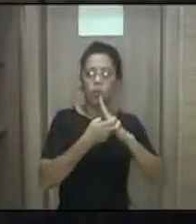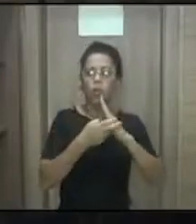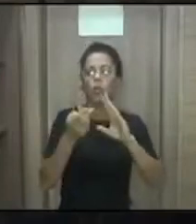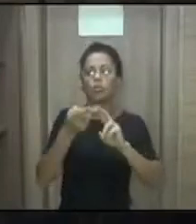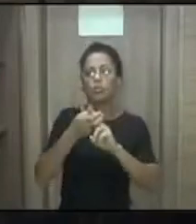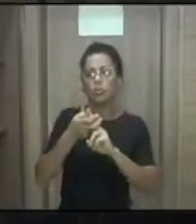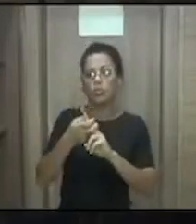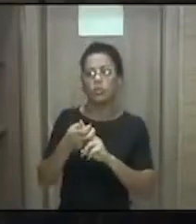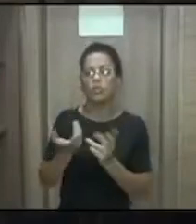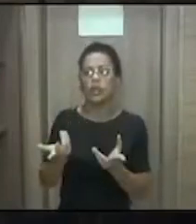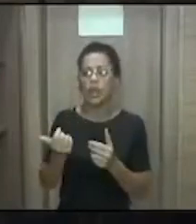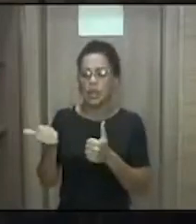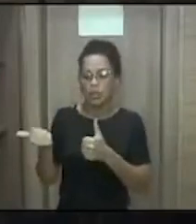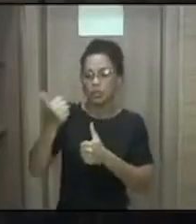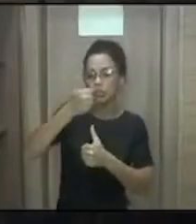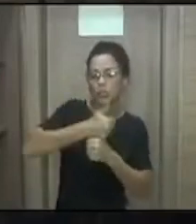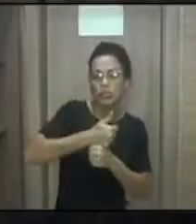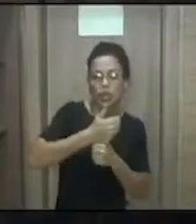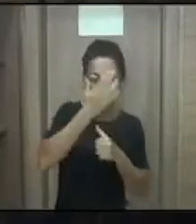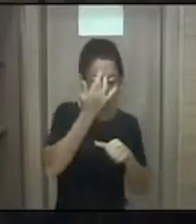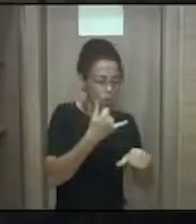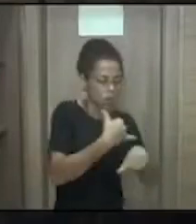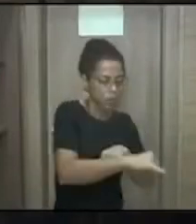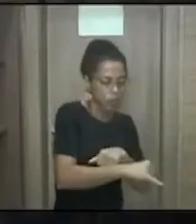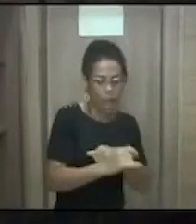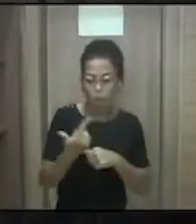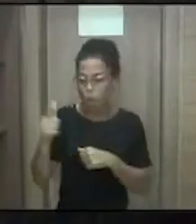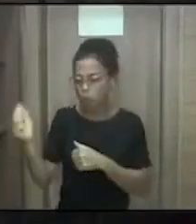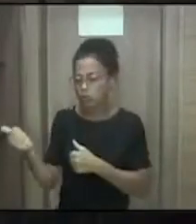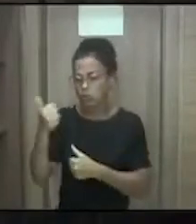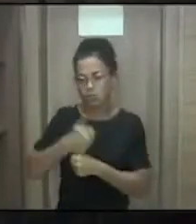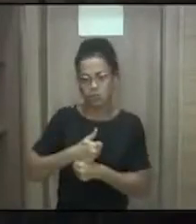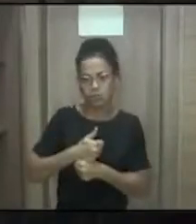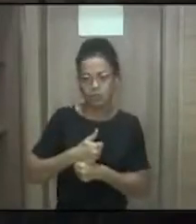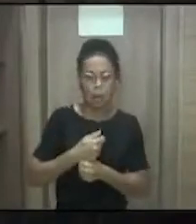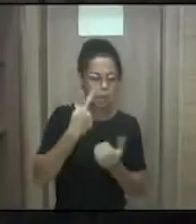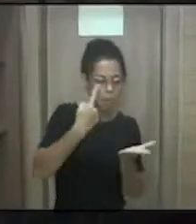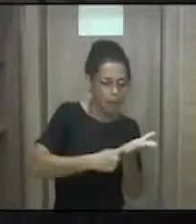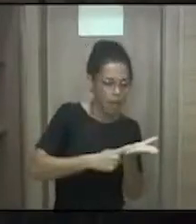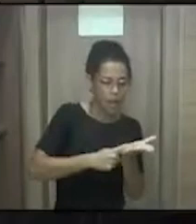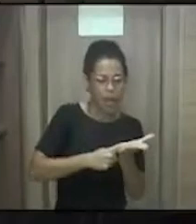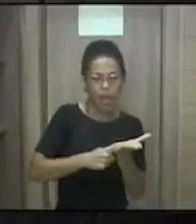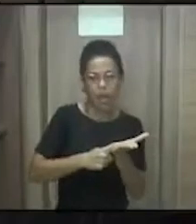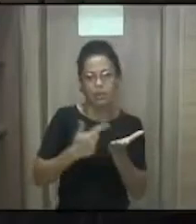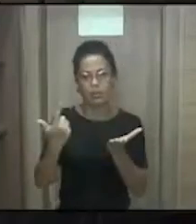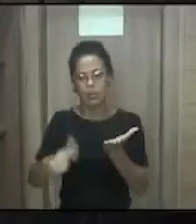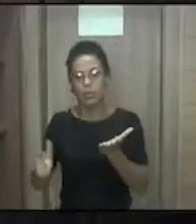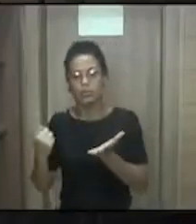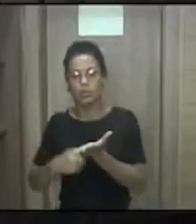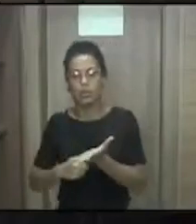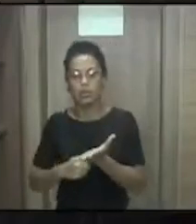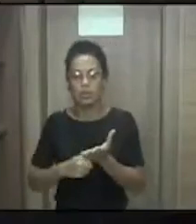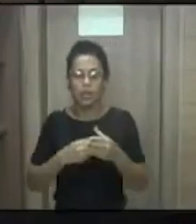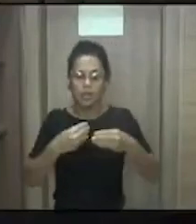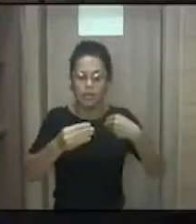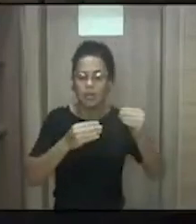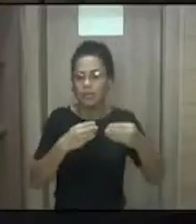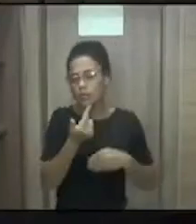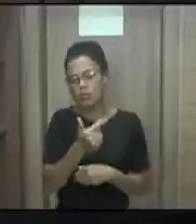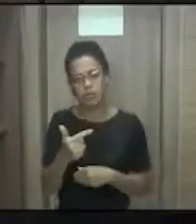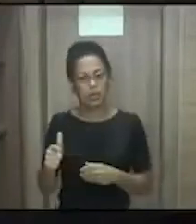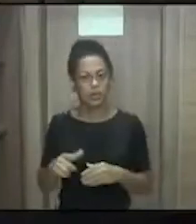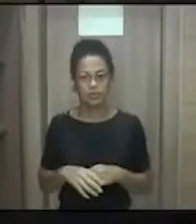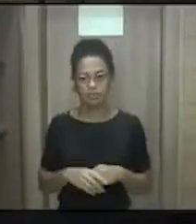substituir faltosos, que não permite, às vezes, você desmarcar, remarcar, algum grau de flexibilidade. Então,